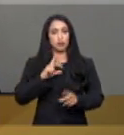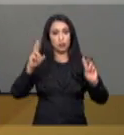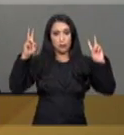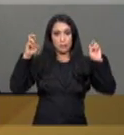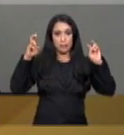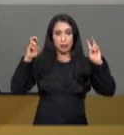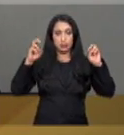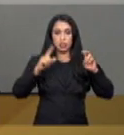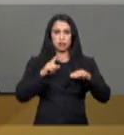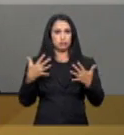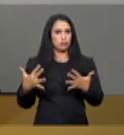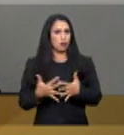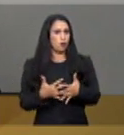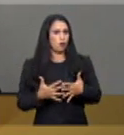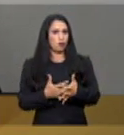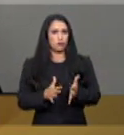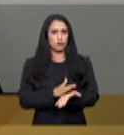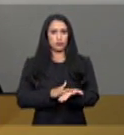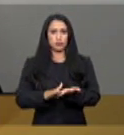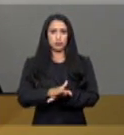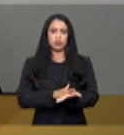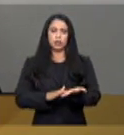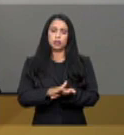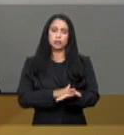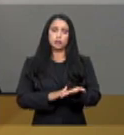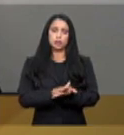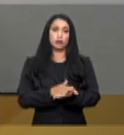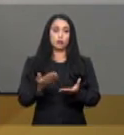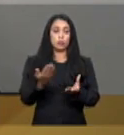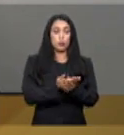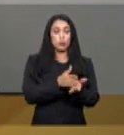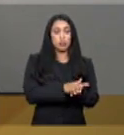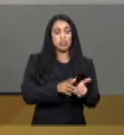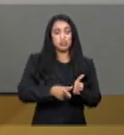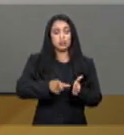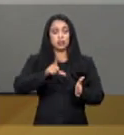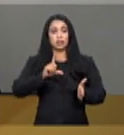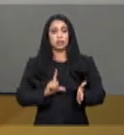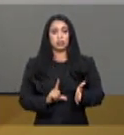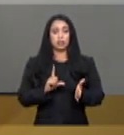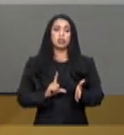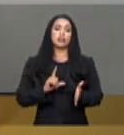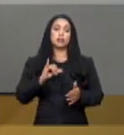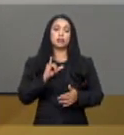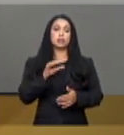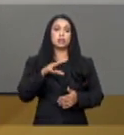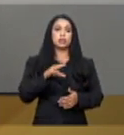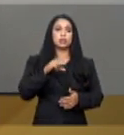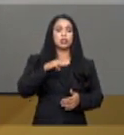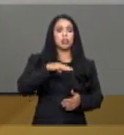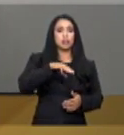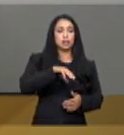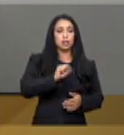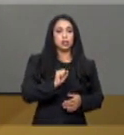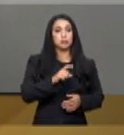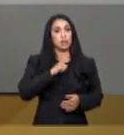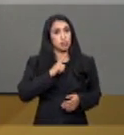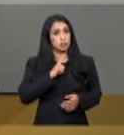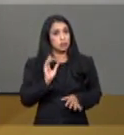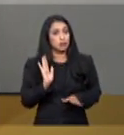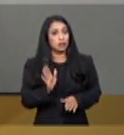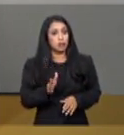matérias não se confundiam, porque aqueles precedentes referiam-se à inclusão do ICMS na base de cálculo do ICMS. STF julga constitucionalidade de inclusão